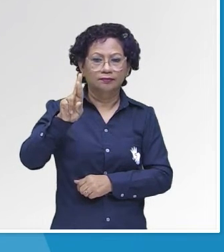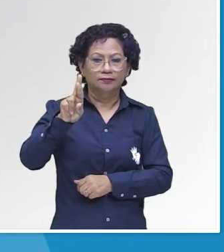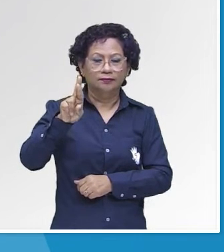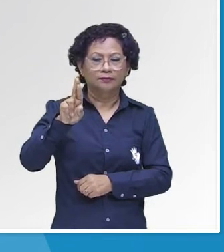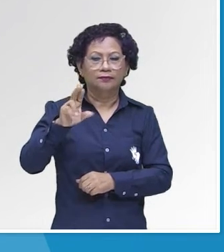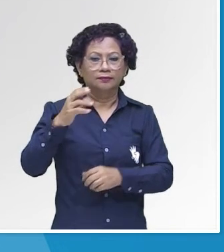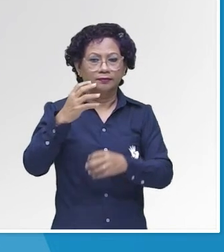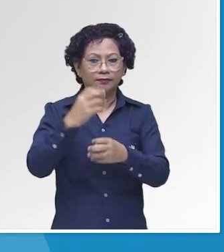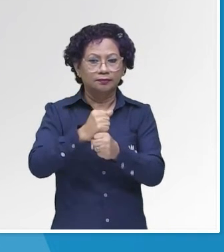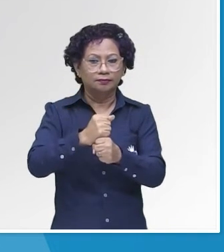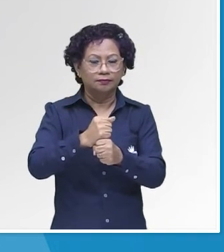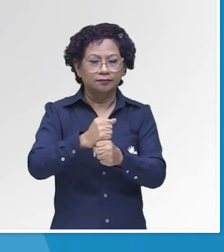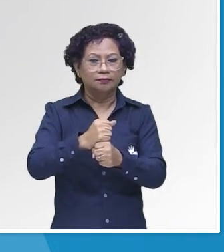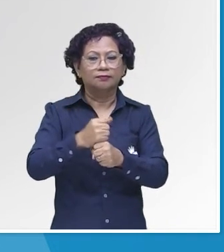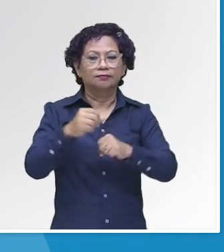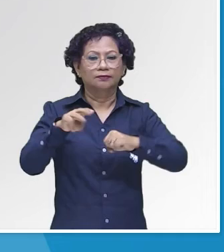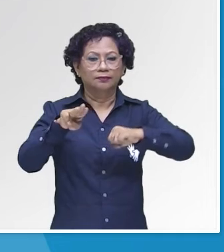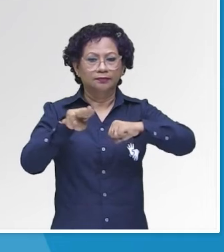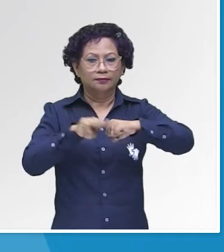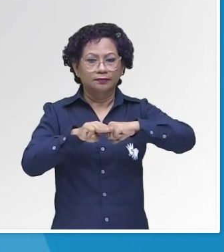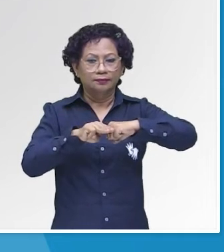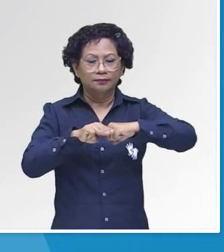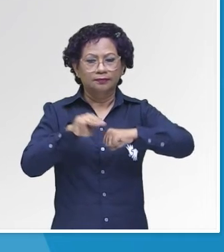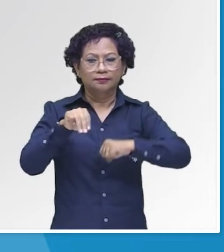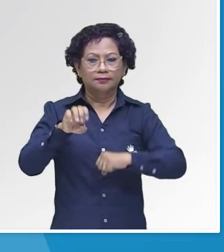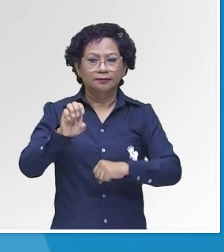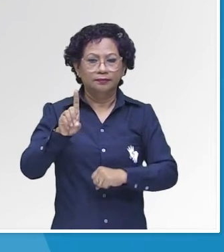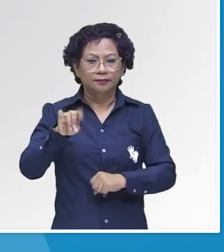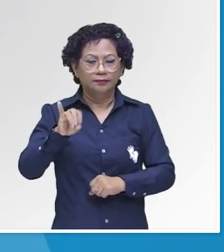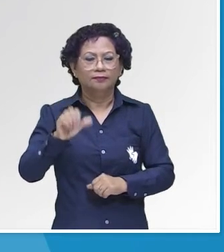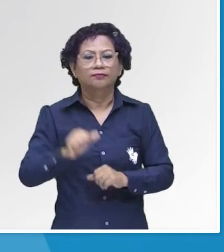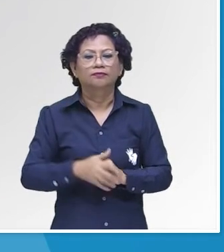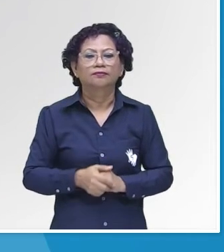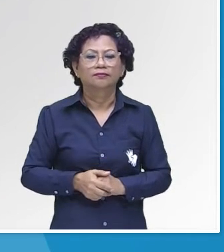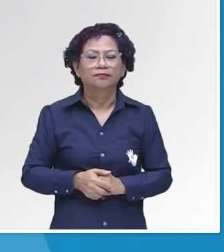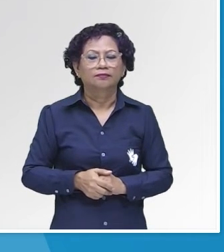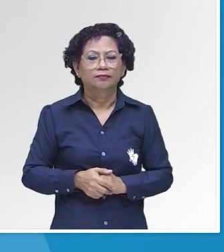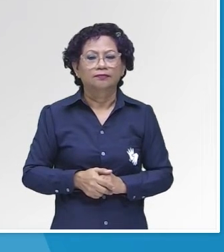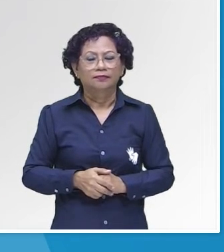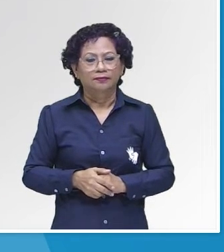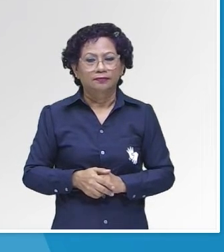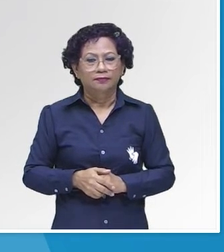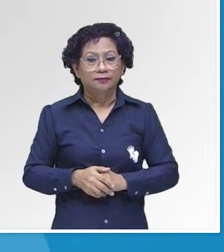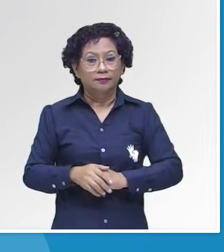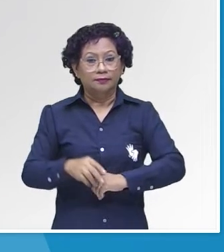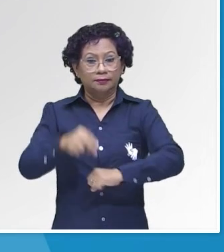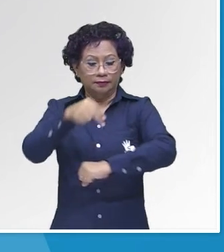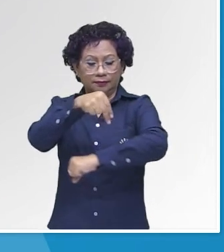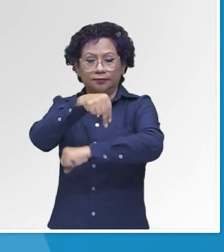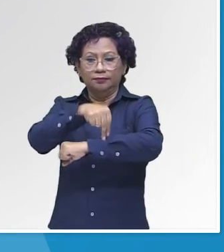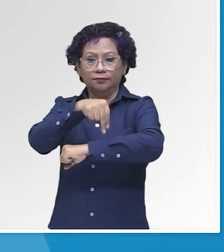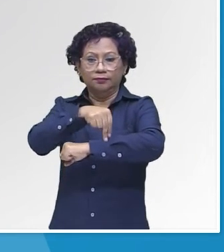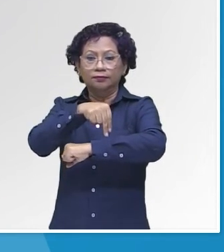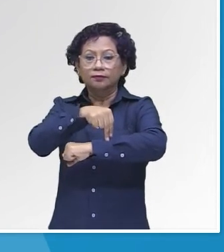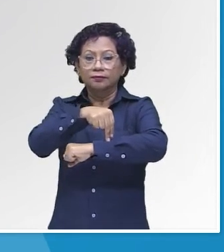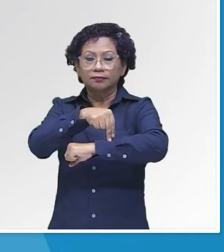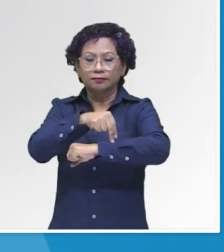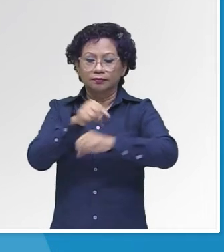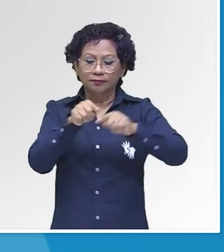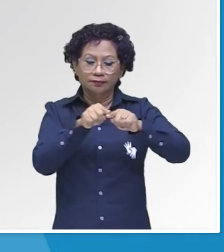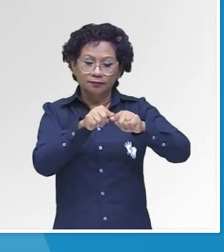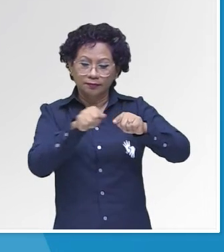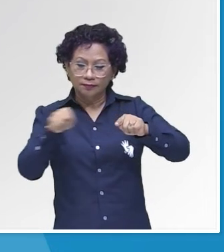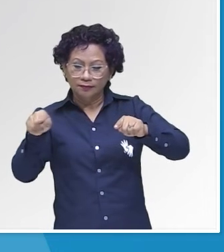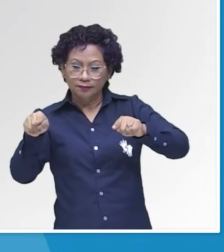13 mais 15 e mais 17. Aqui, nesse caso, como nós temos a soma, então